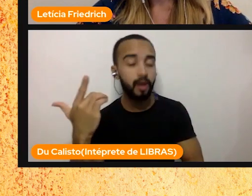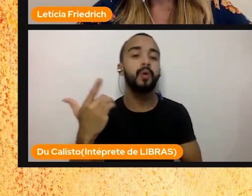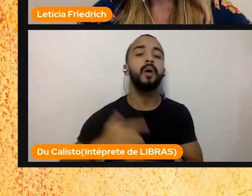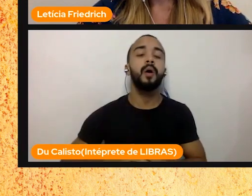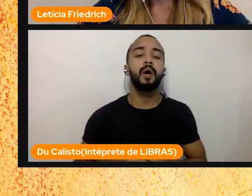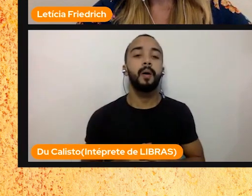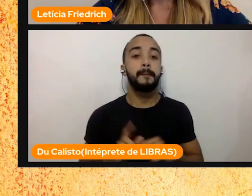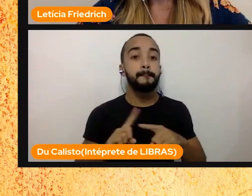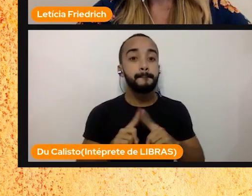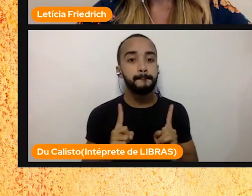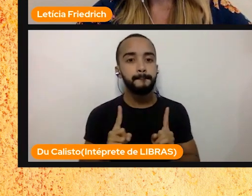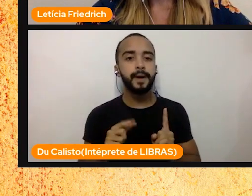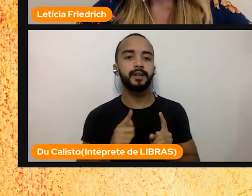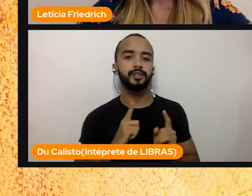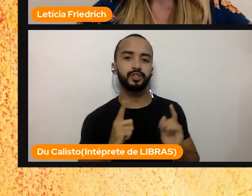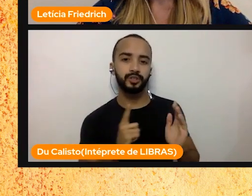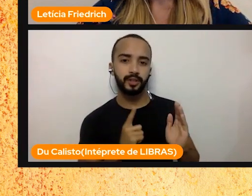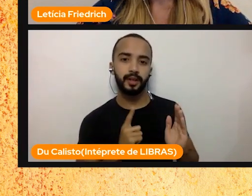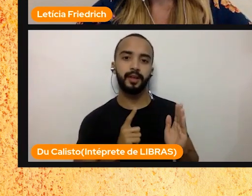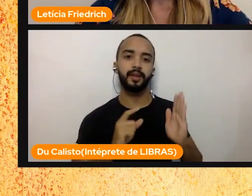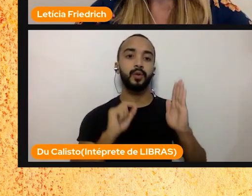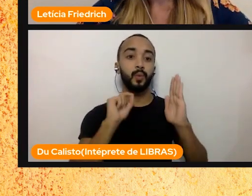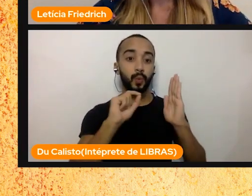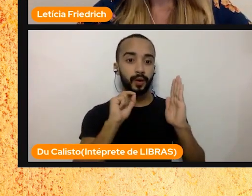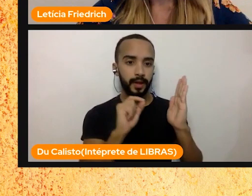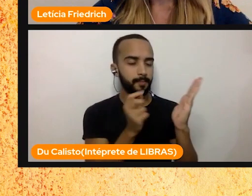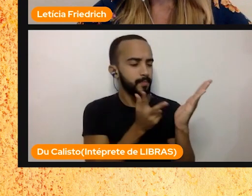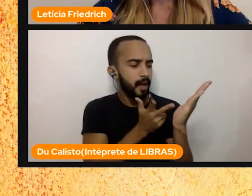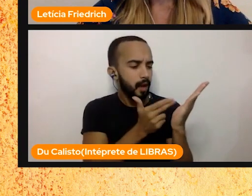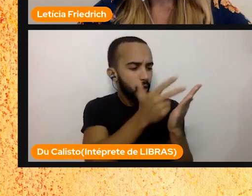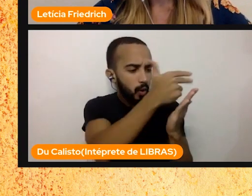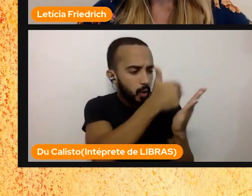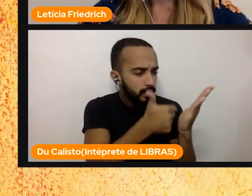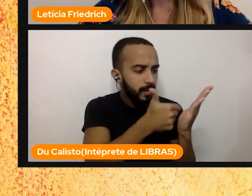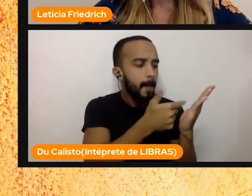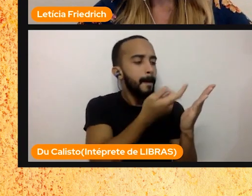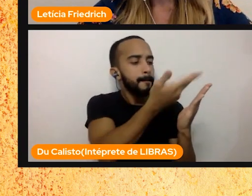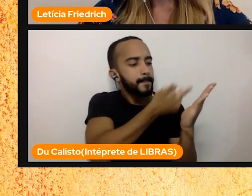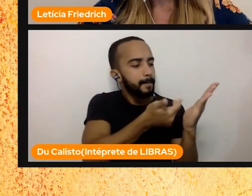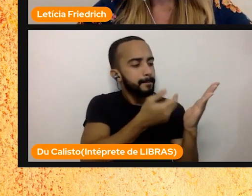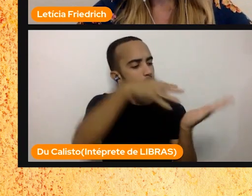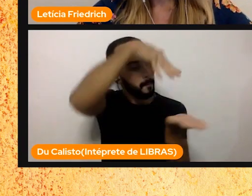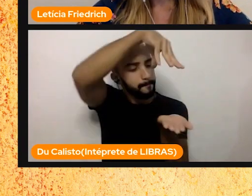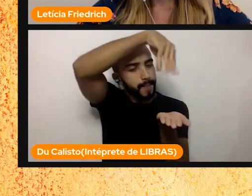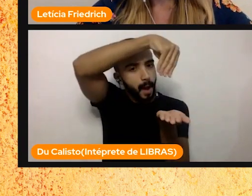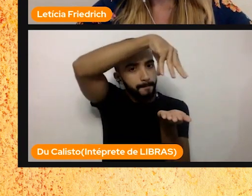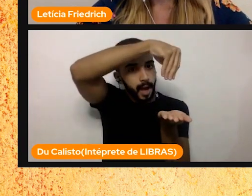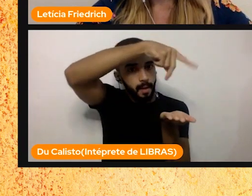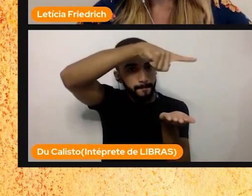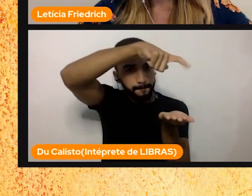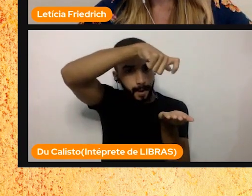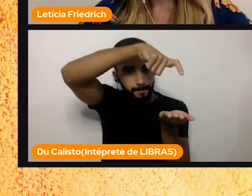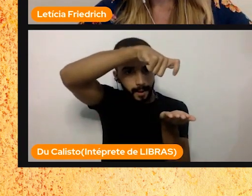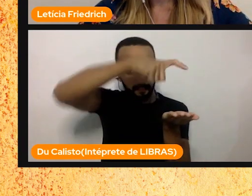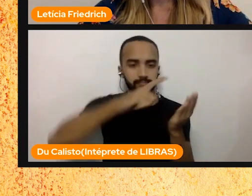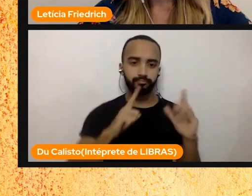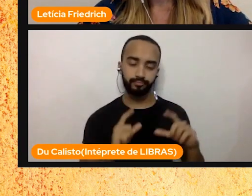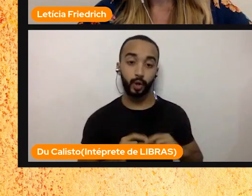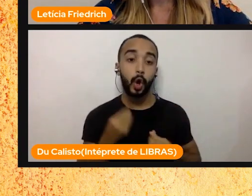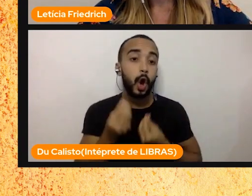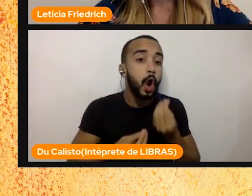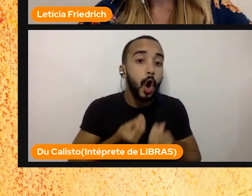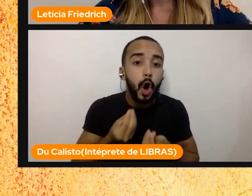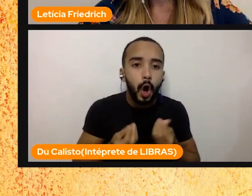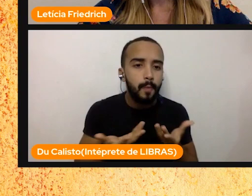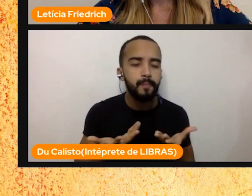basicamente com recortes de papel mesmo, fotografados com a câmera. Legal, legal. E como é que vocês têm lidado com essa